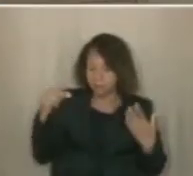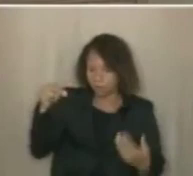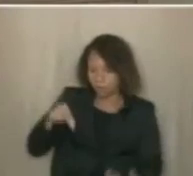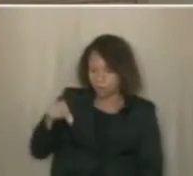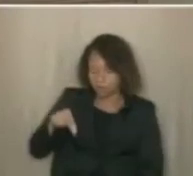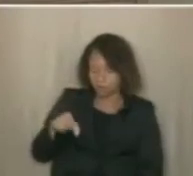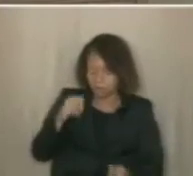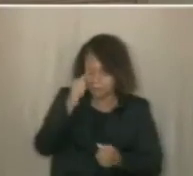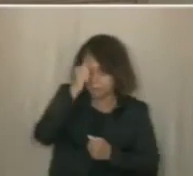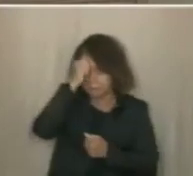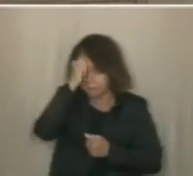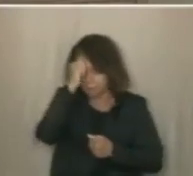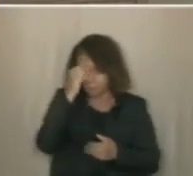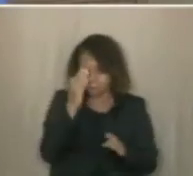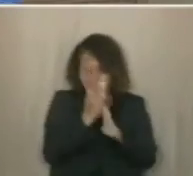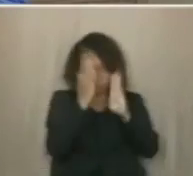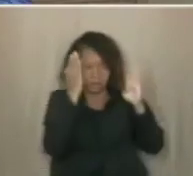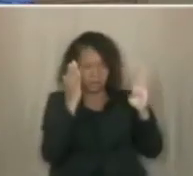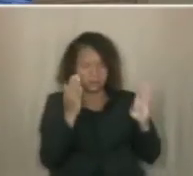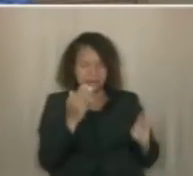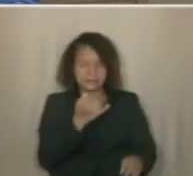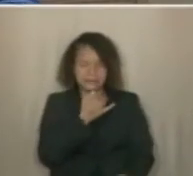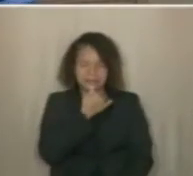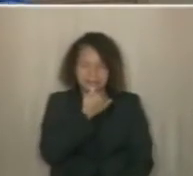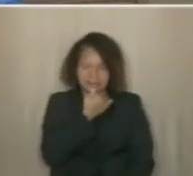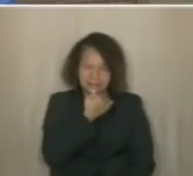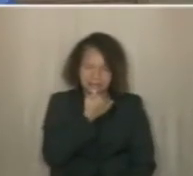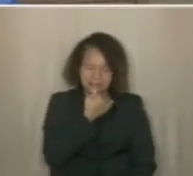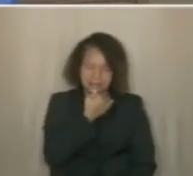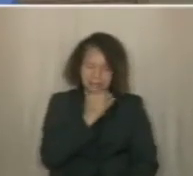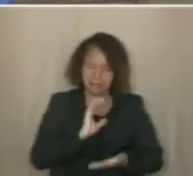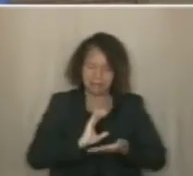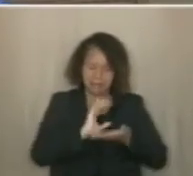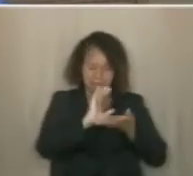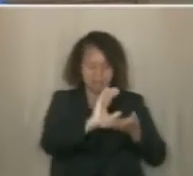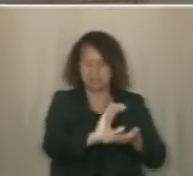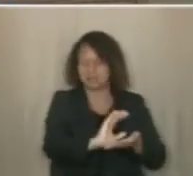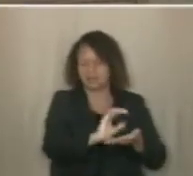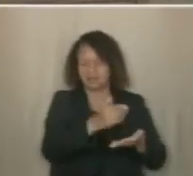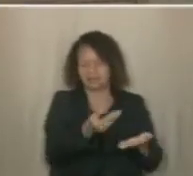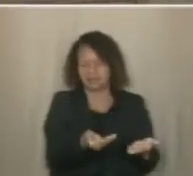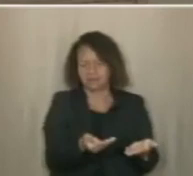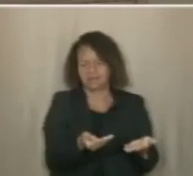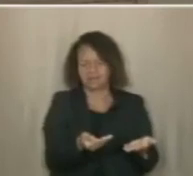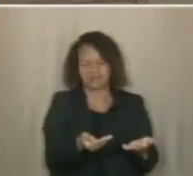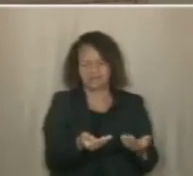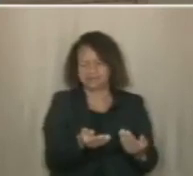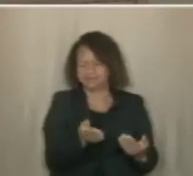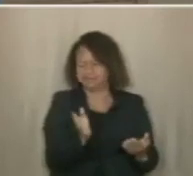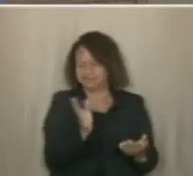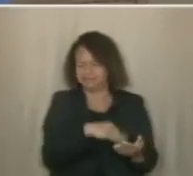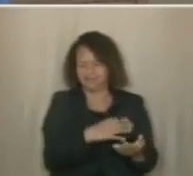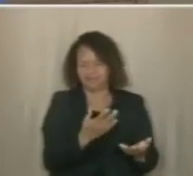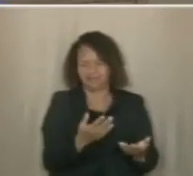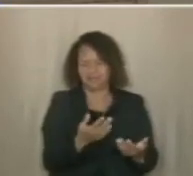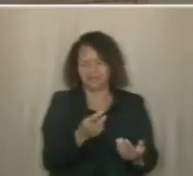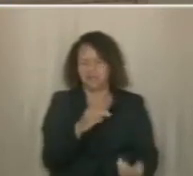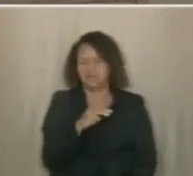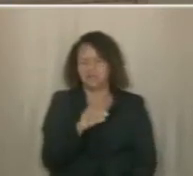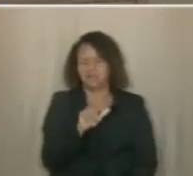Novembro brega nós nos deparamos lamentavelmente com a premiação diria um tanto quanto esdrúxula do